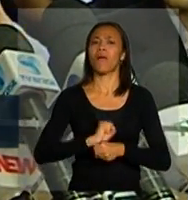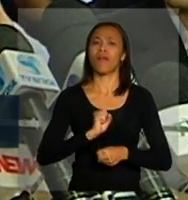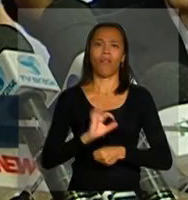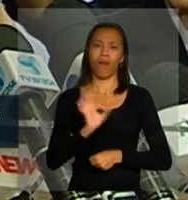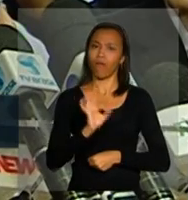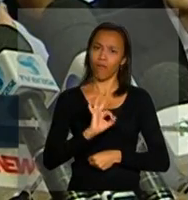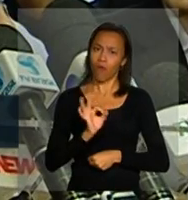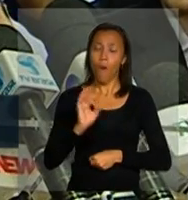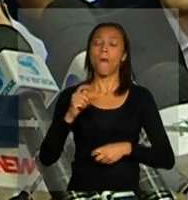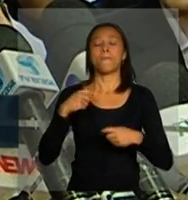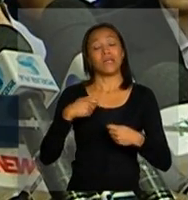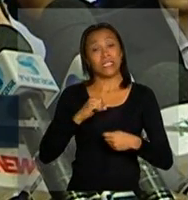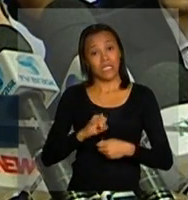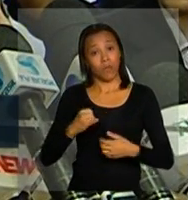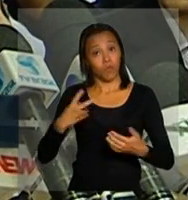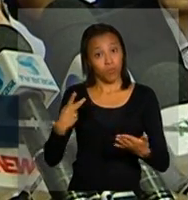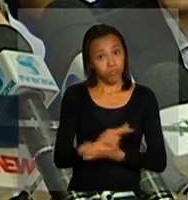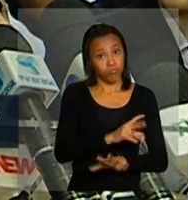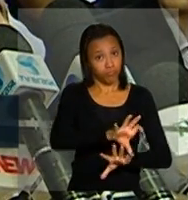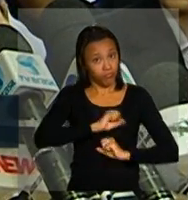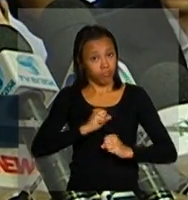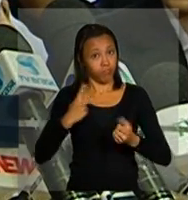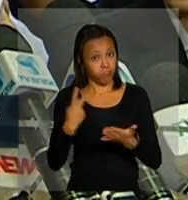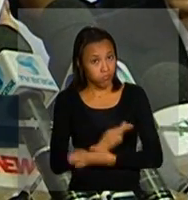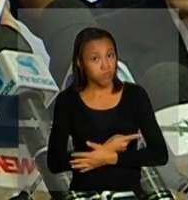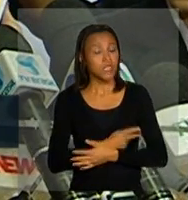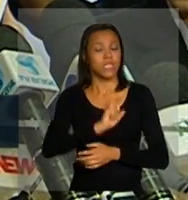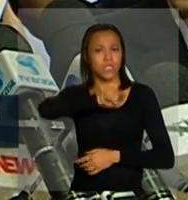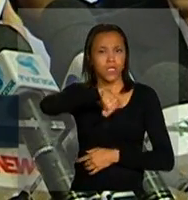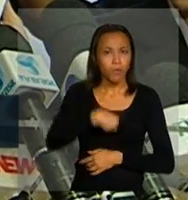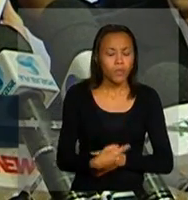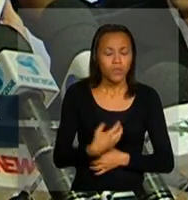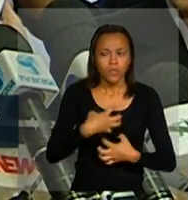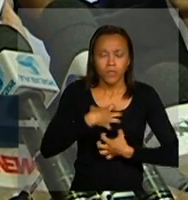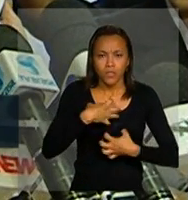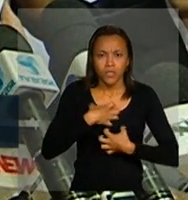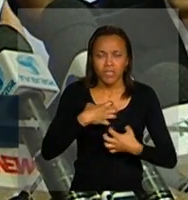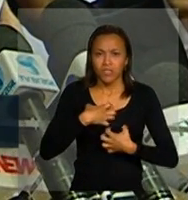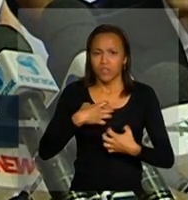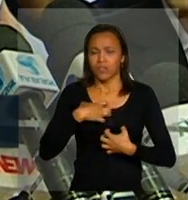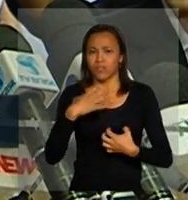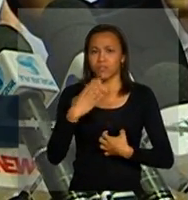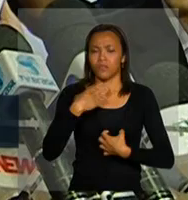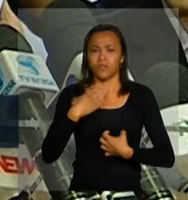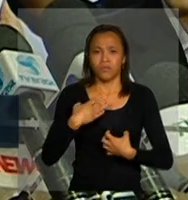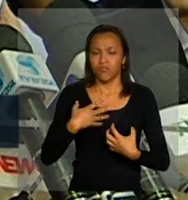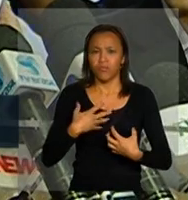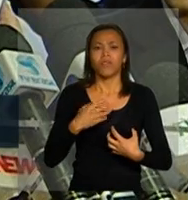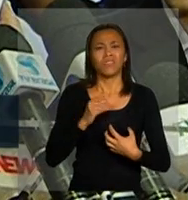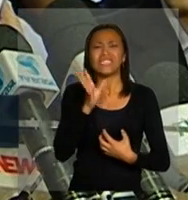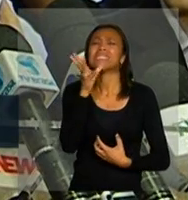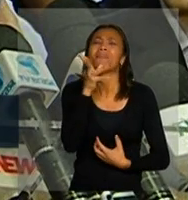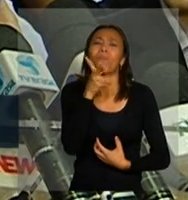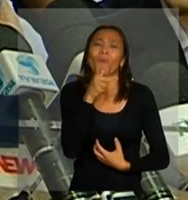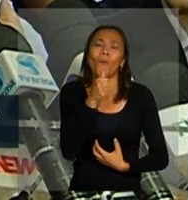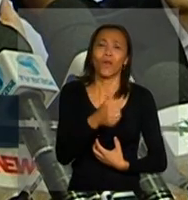Entre a infecção pelo vírus do HIV e começar a ter os primeiros sinais e sintomas da doença, isso às vezes demora de